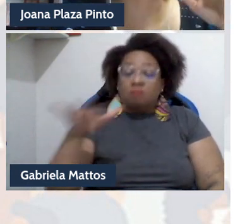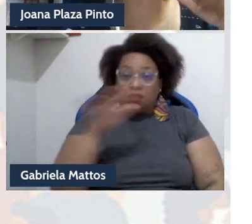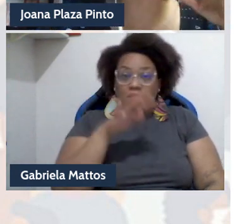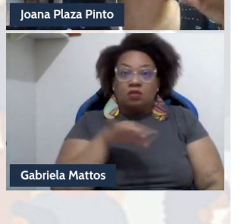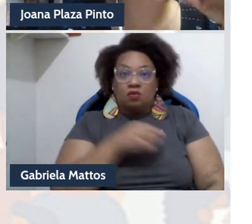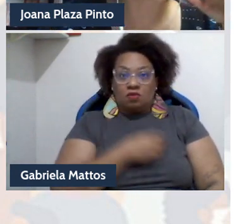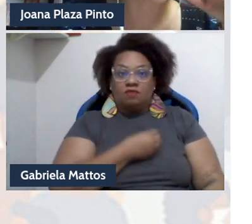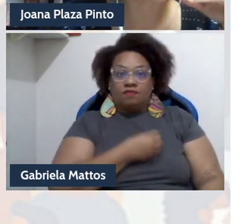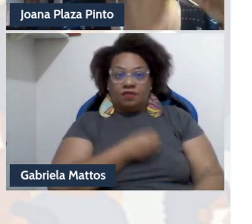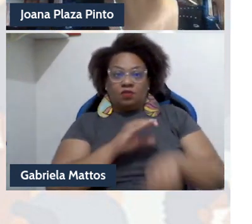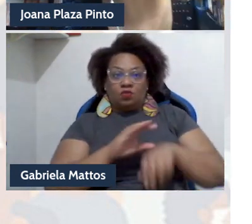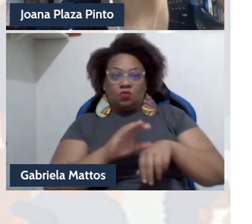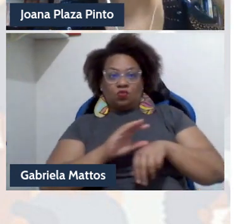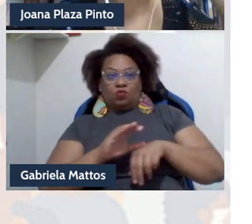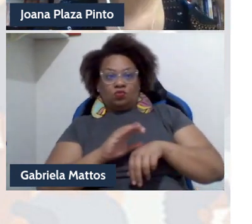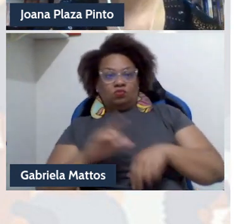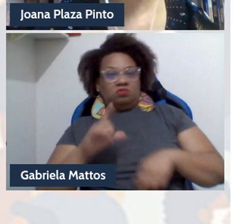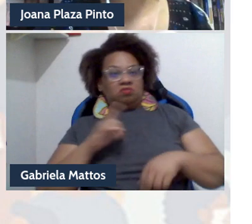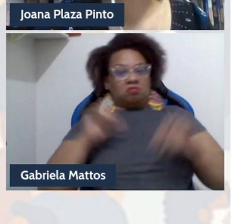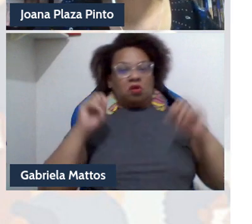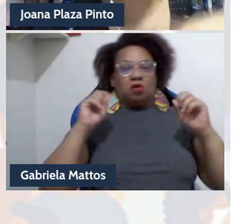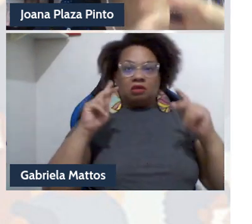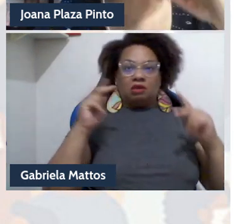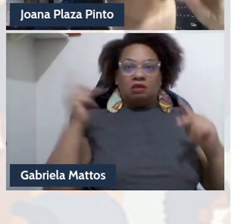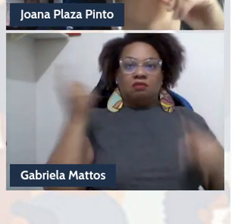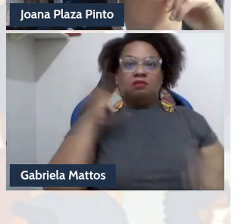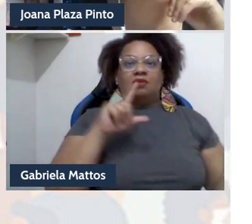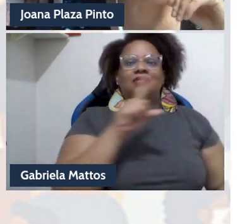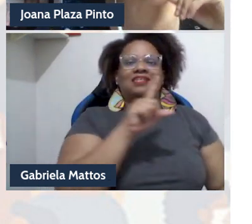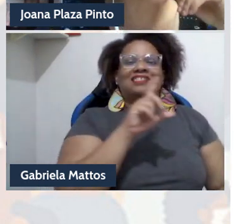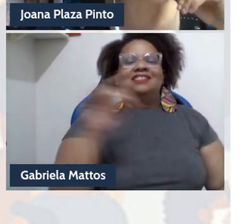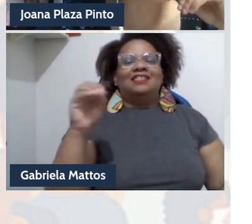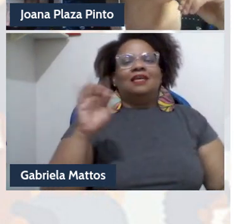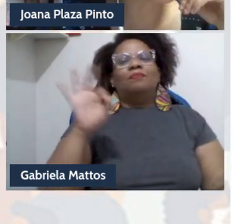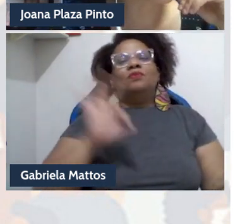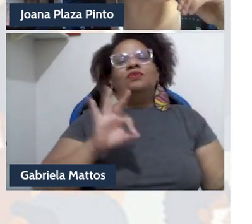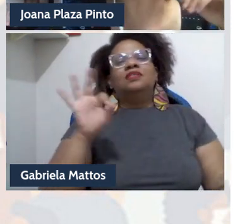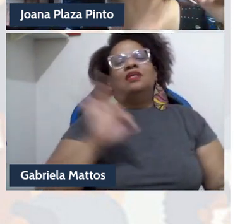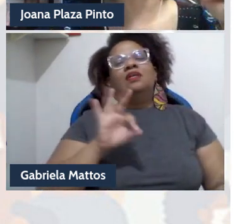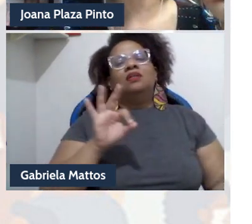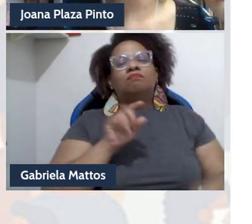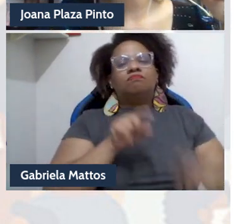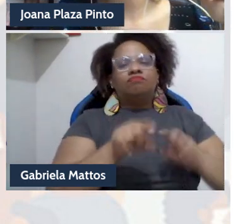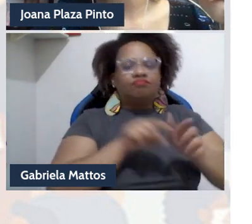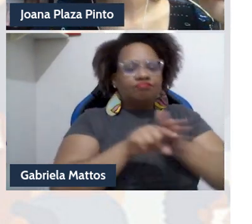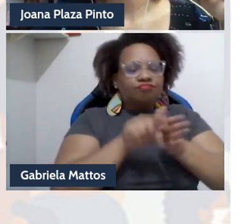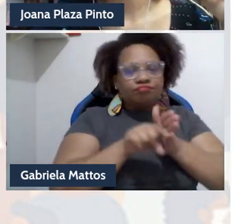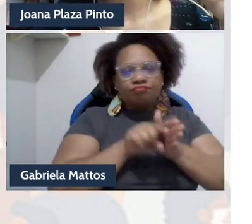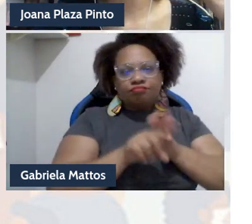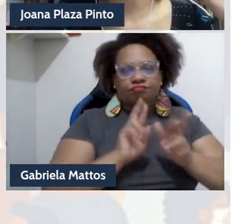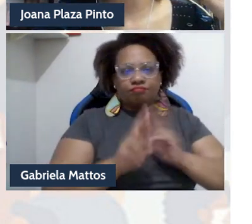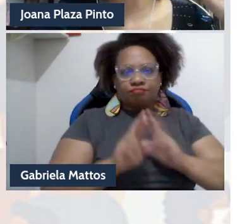uma cobertura de 100% entre formulários e os contextos observados.